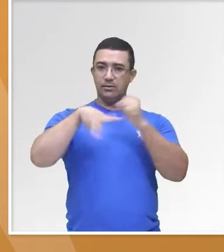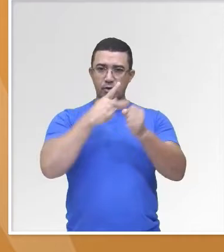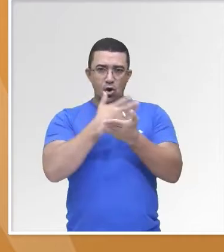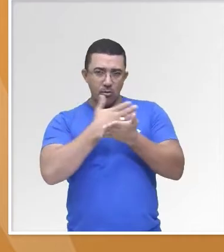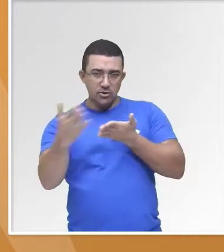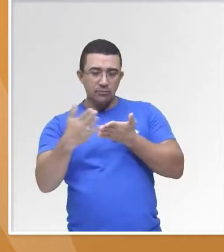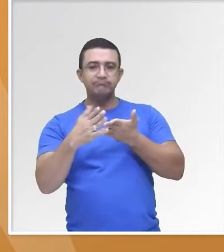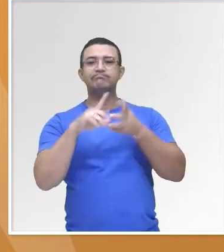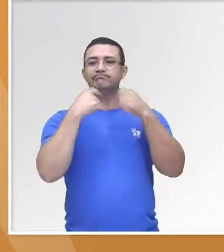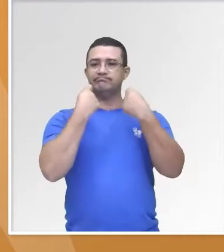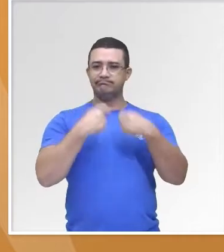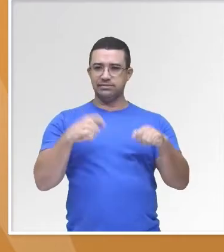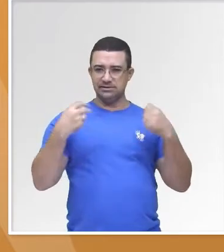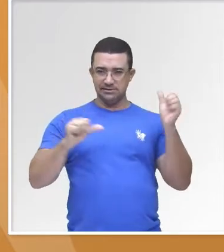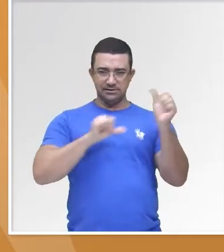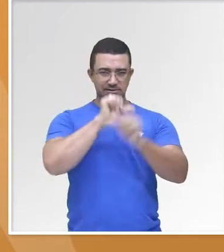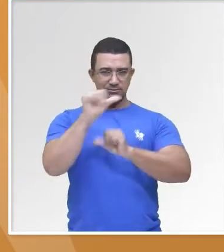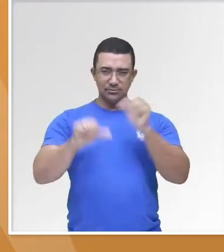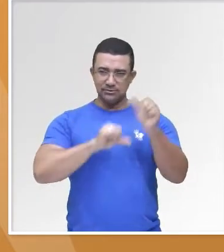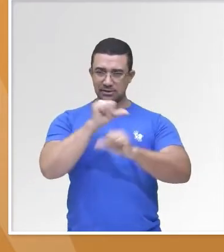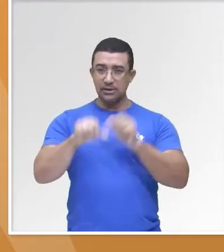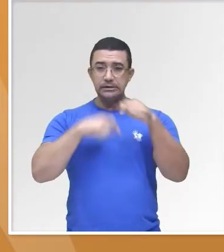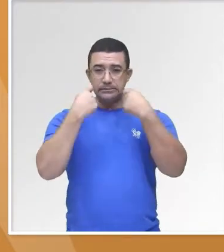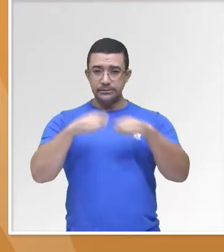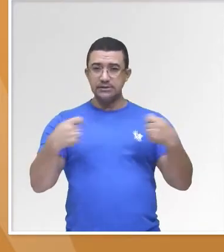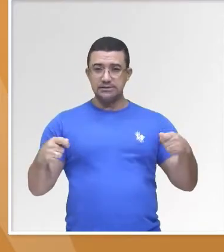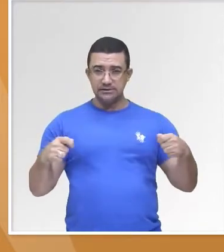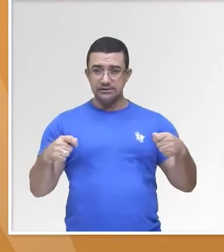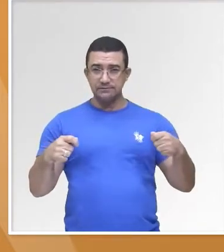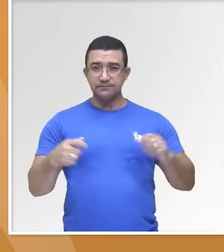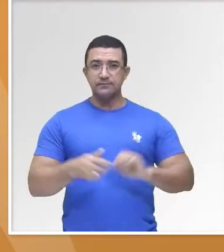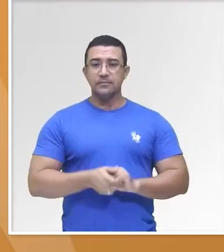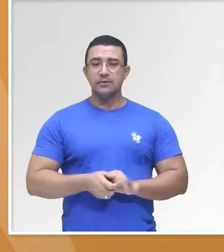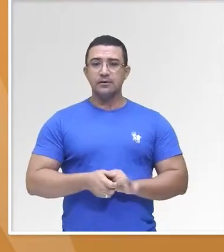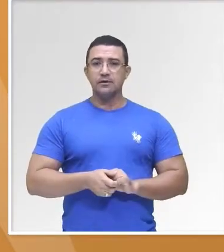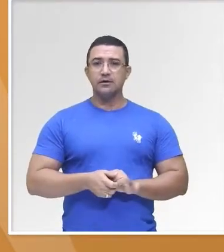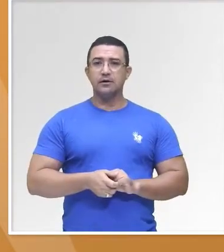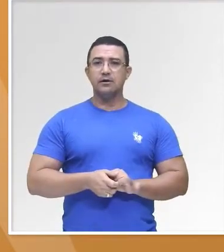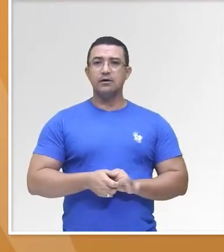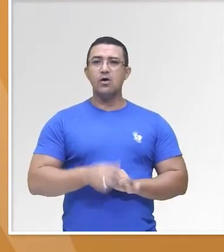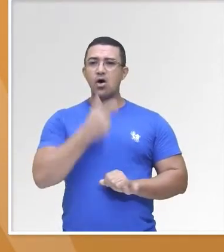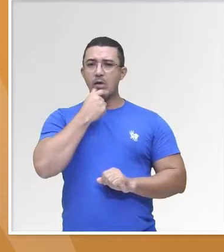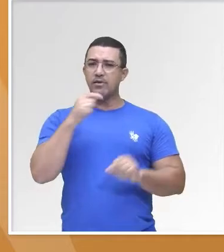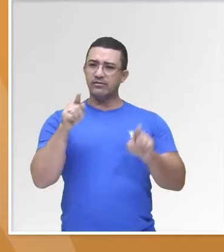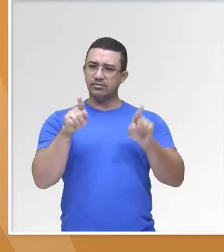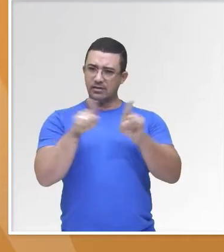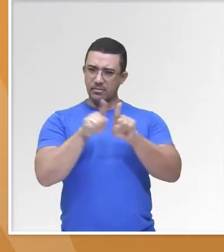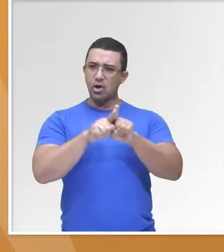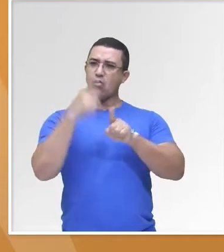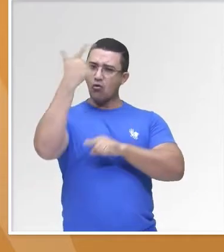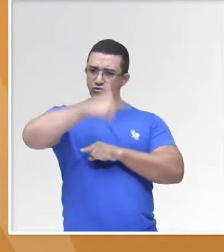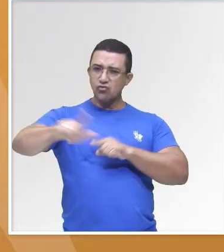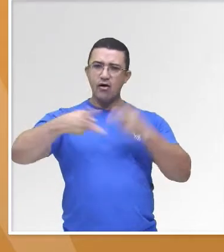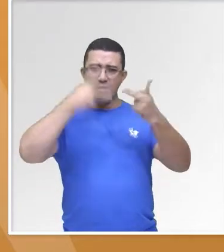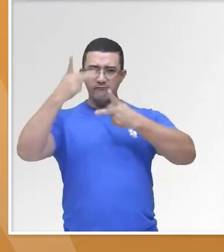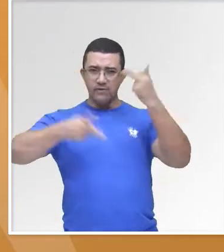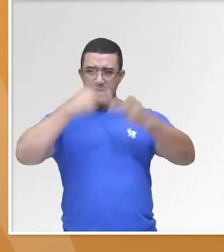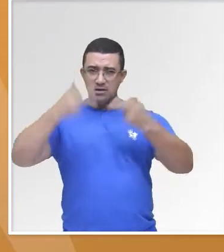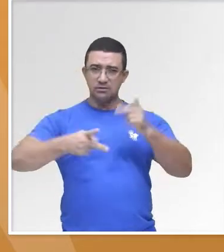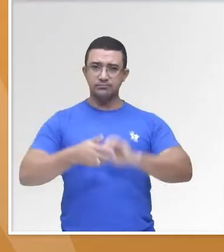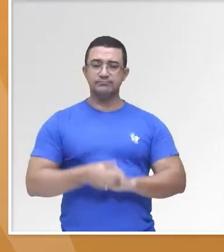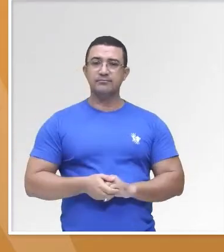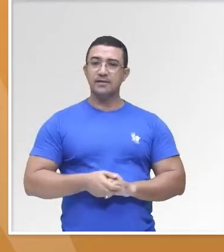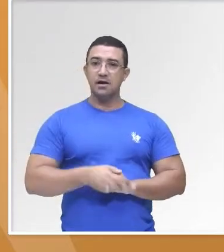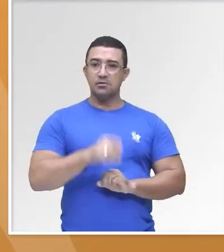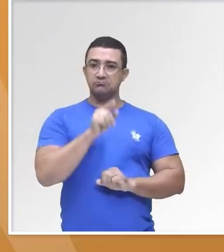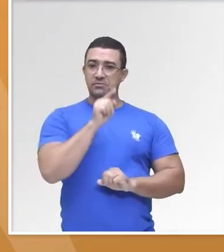precisamos mudar, nós precisamos transformar. E ele diz mais, vamos lá? É considerado o pai